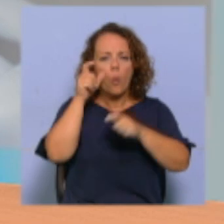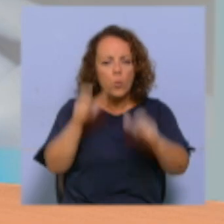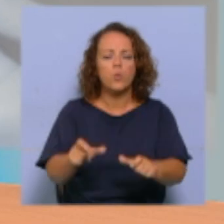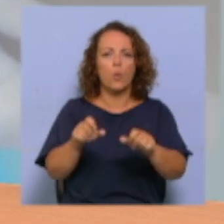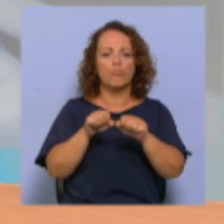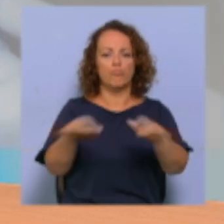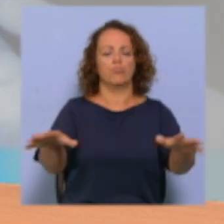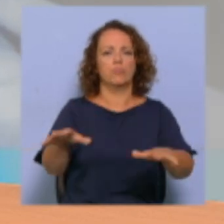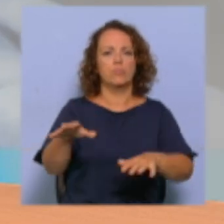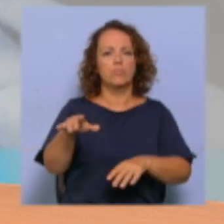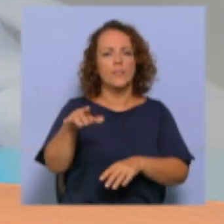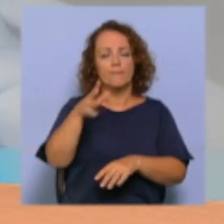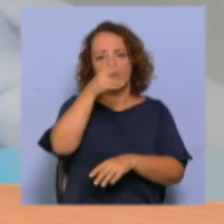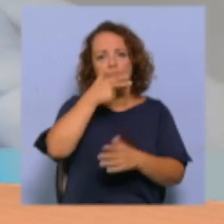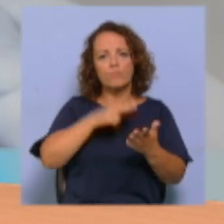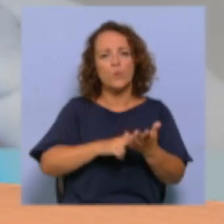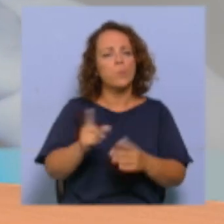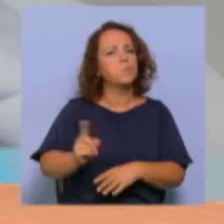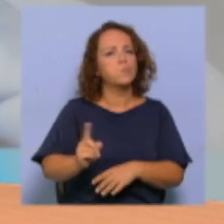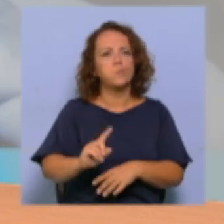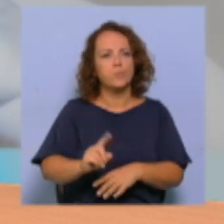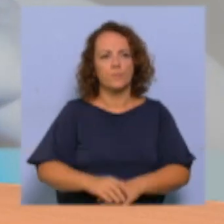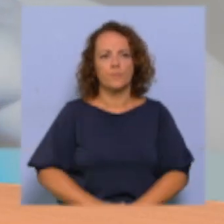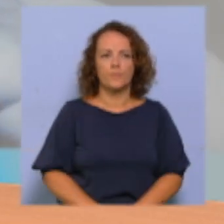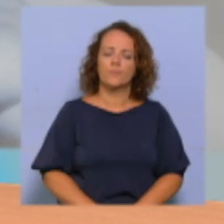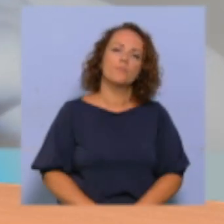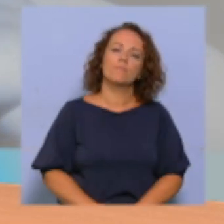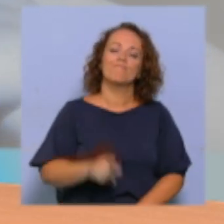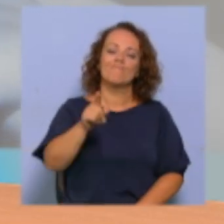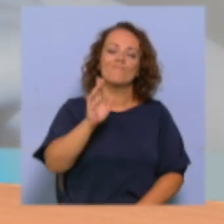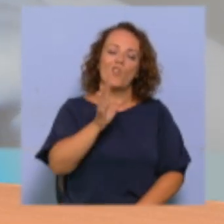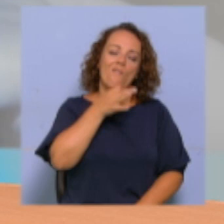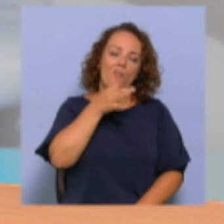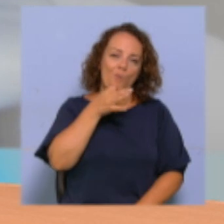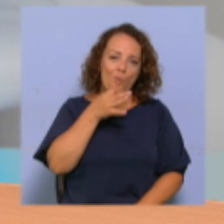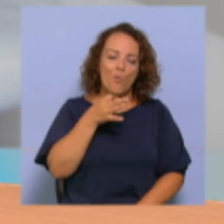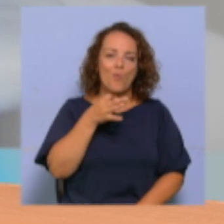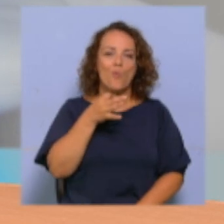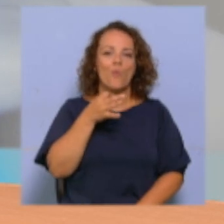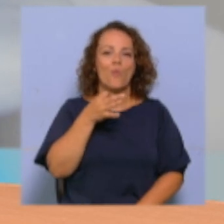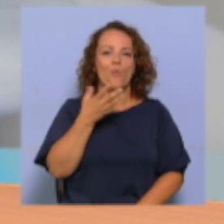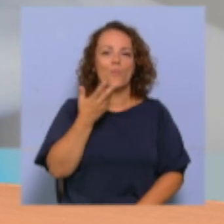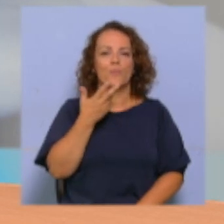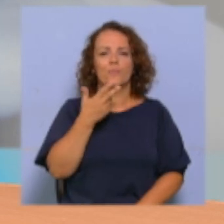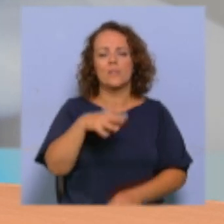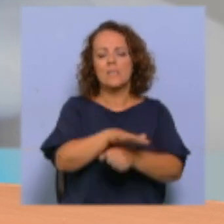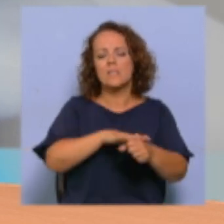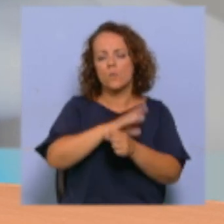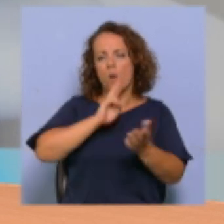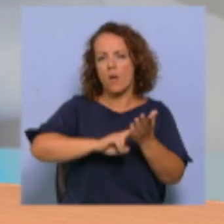não tem sido possível. E entendo que esta situação, falamos já de muitas diversas realidades,